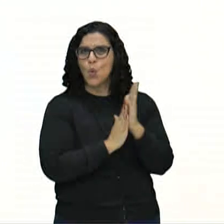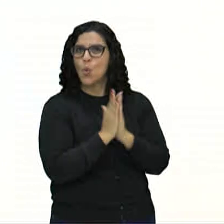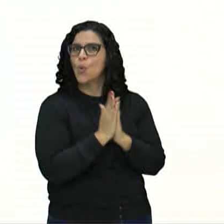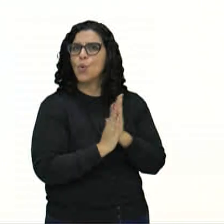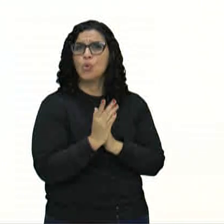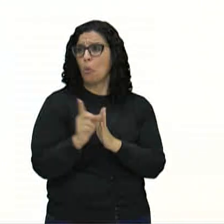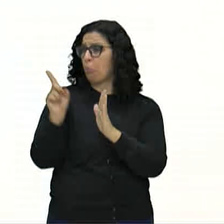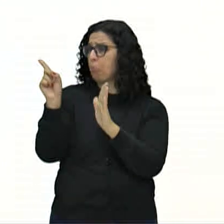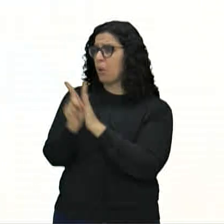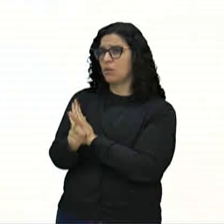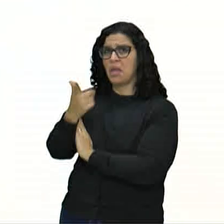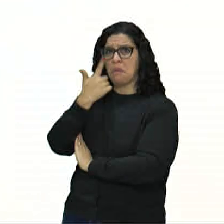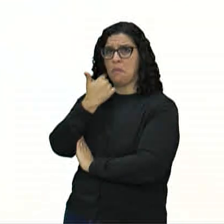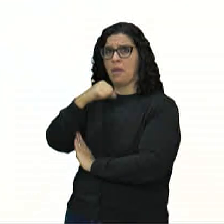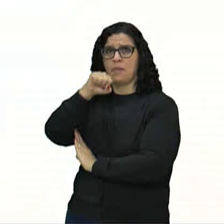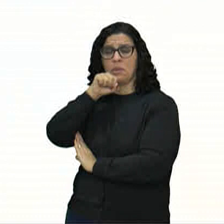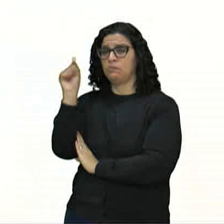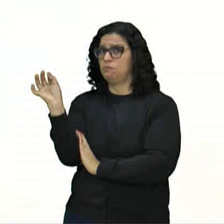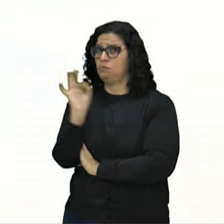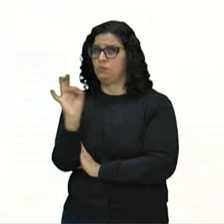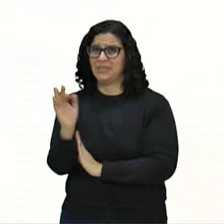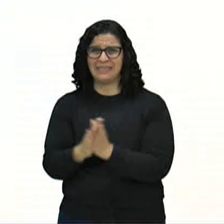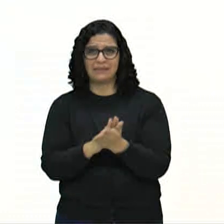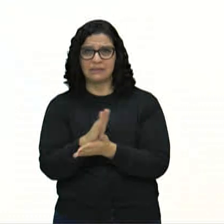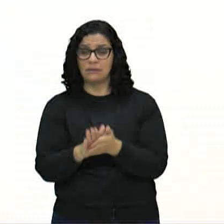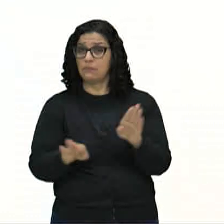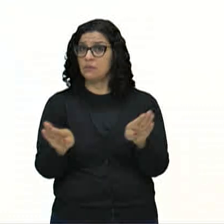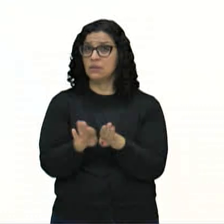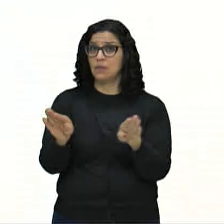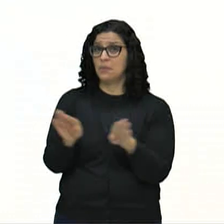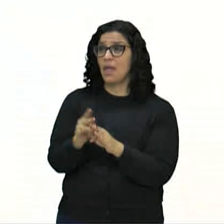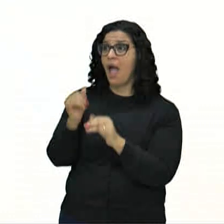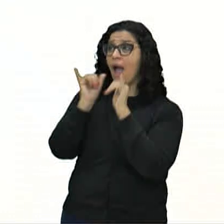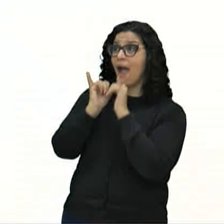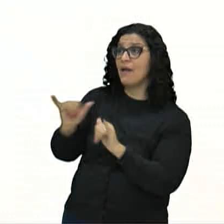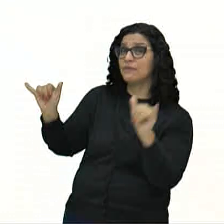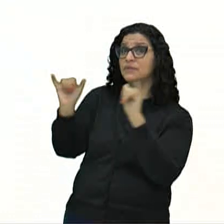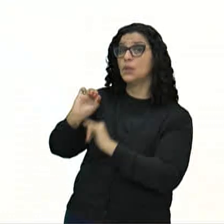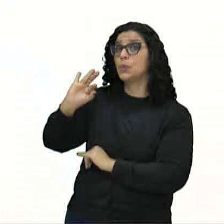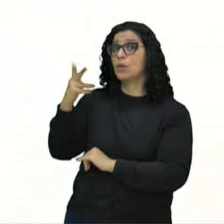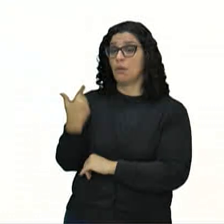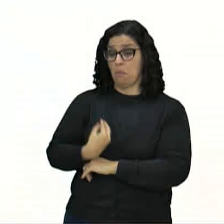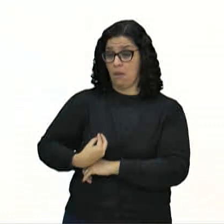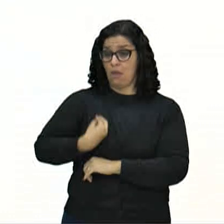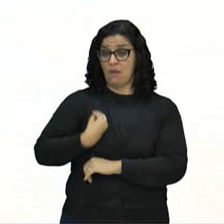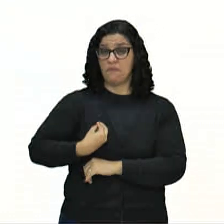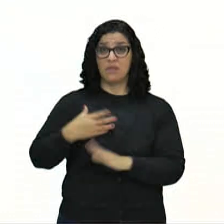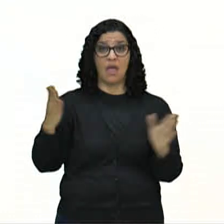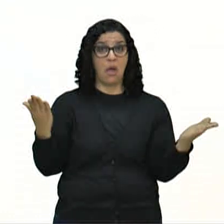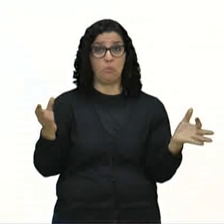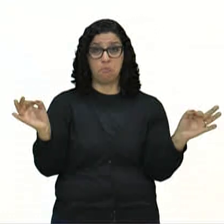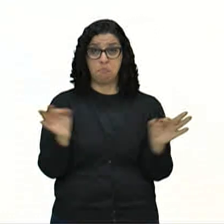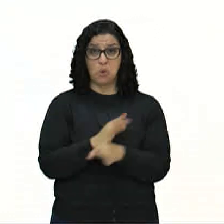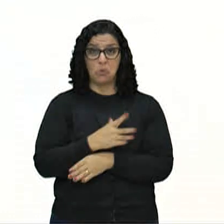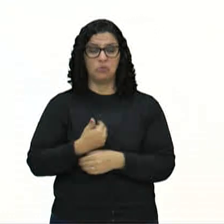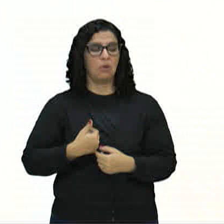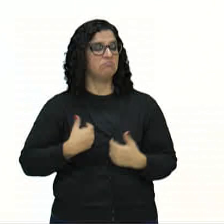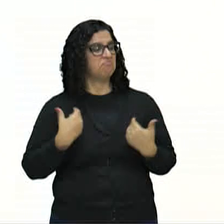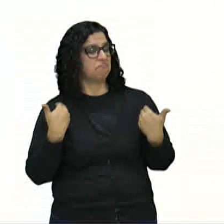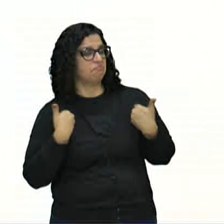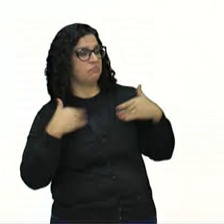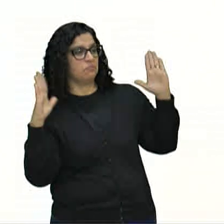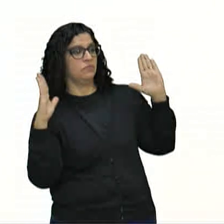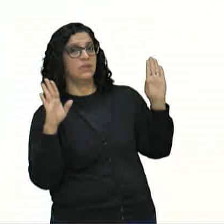pensei em consultar meus pais, nem sequer dar-lhes notícias minhas. Entreguei tudo ao acaso e